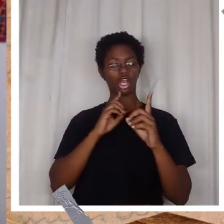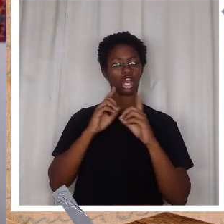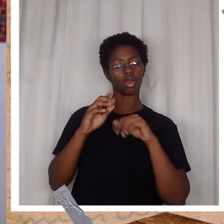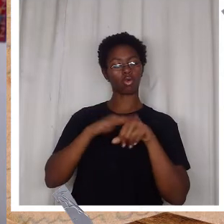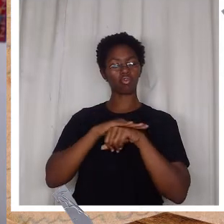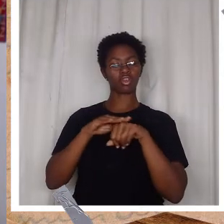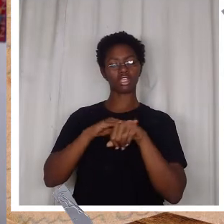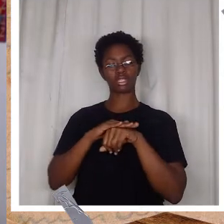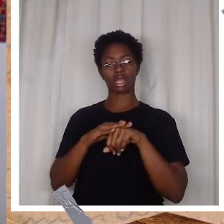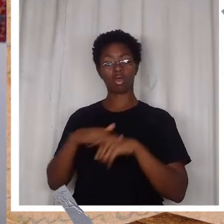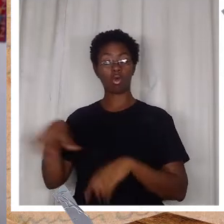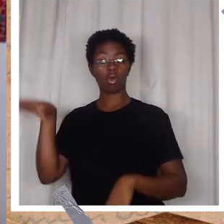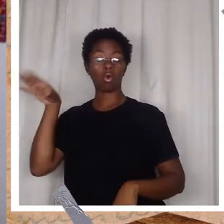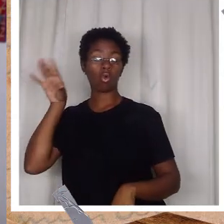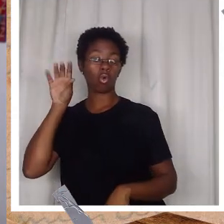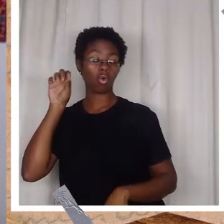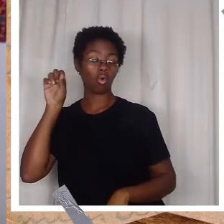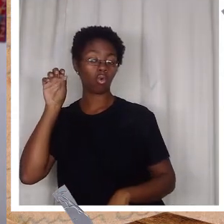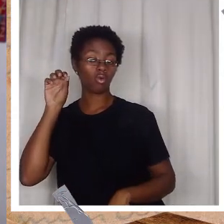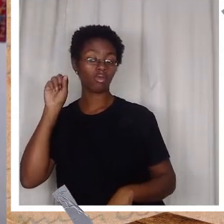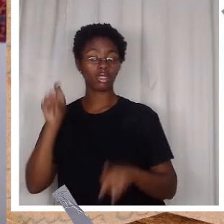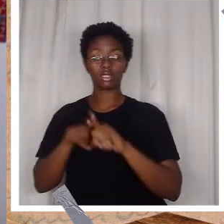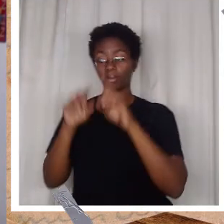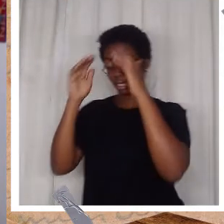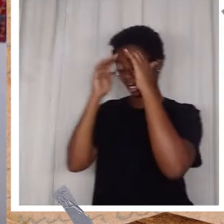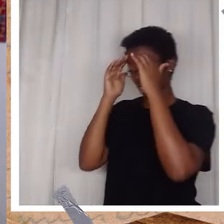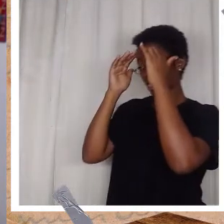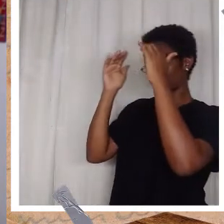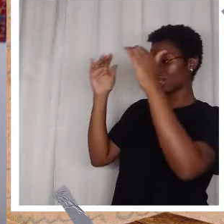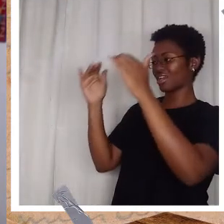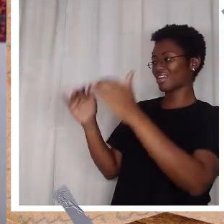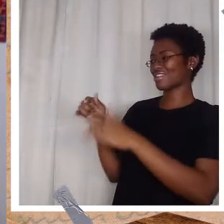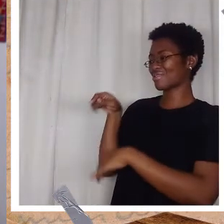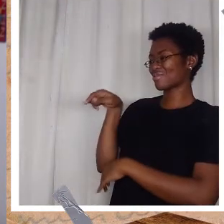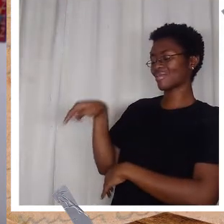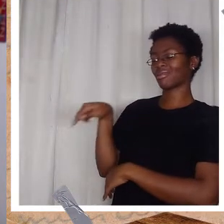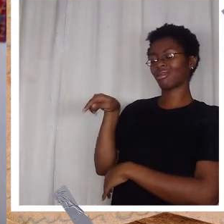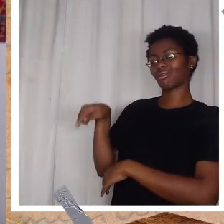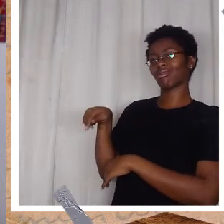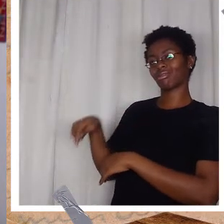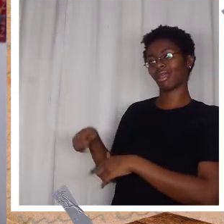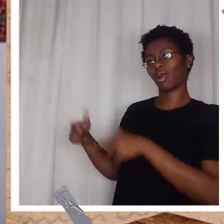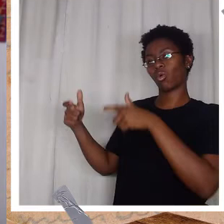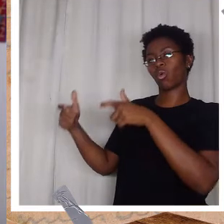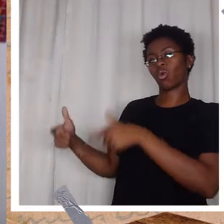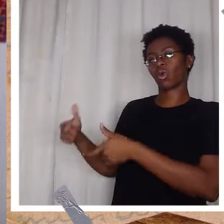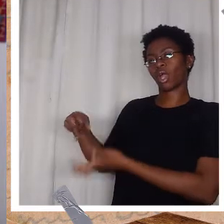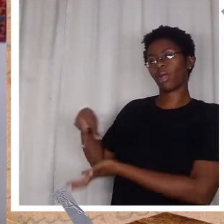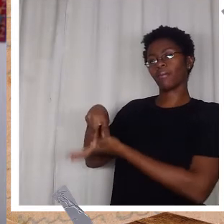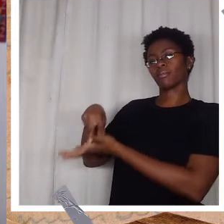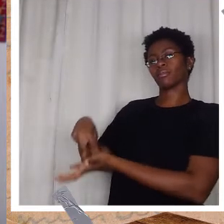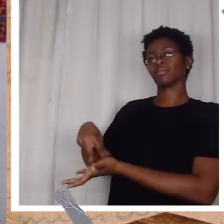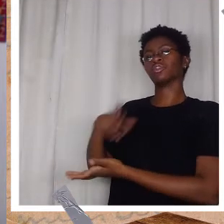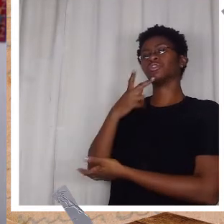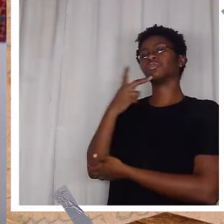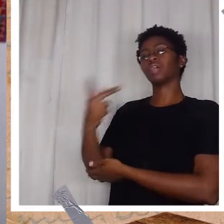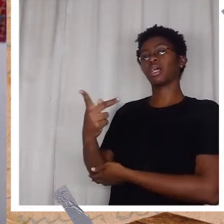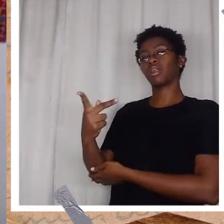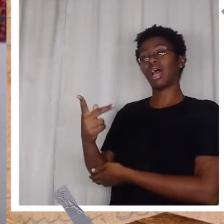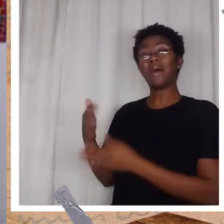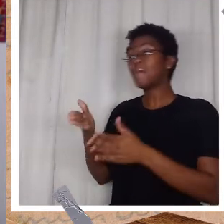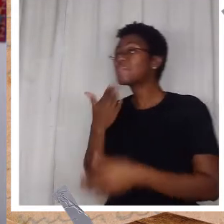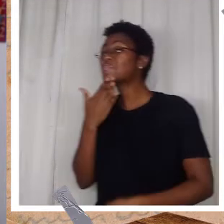e respeitar este lugar de fala que Carolina não pediu, exigiu